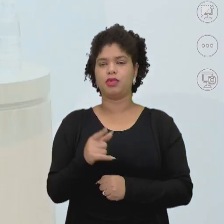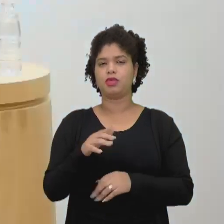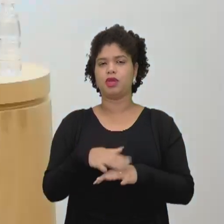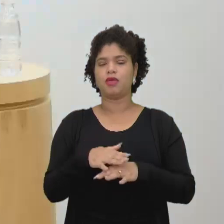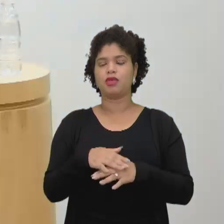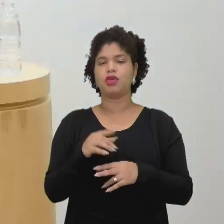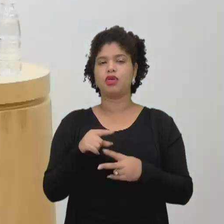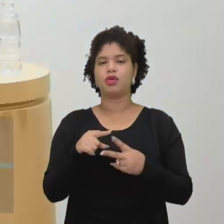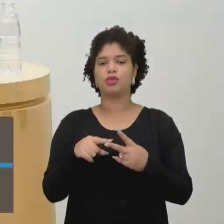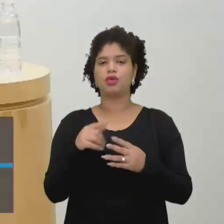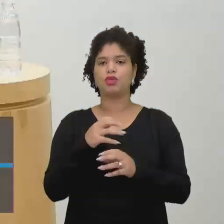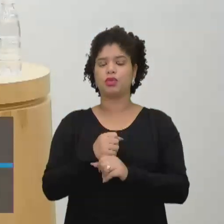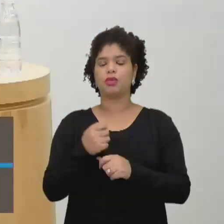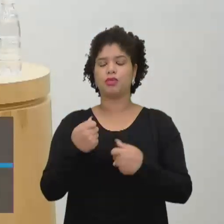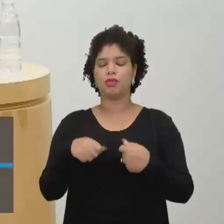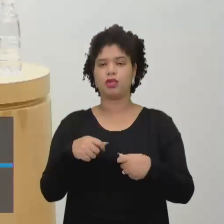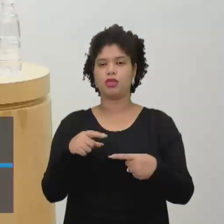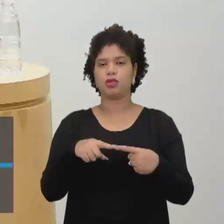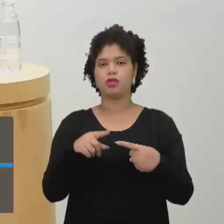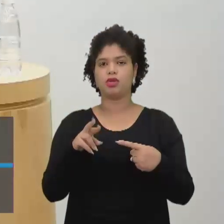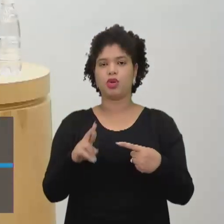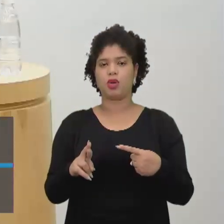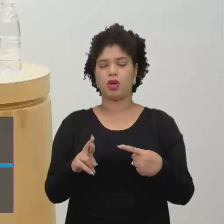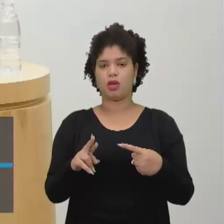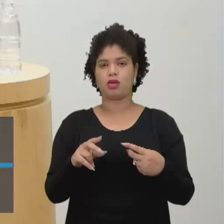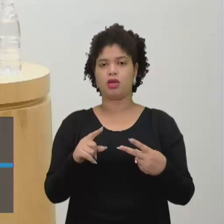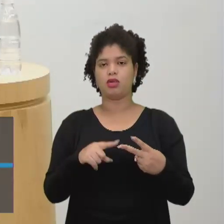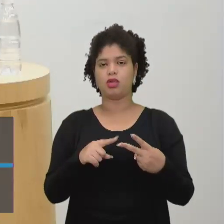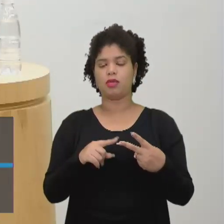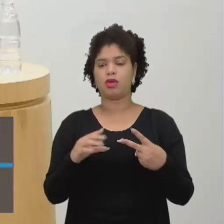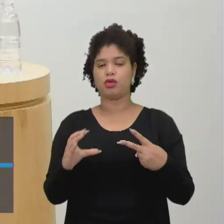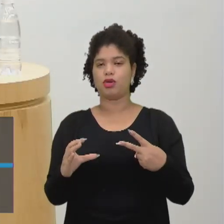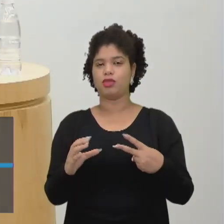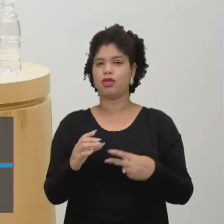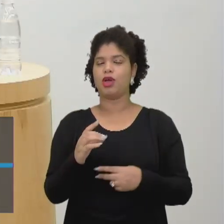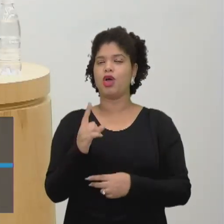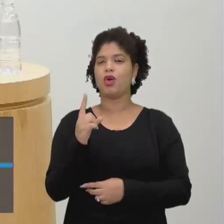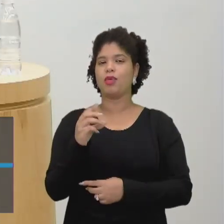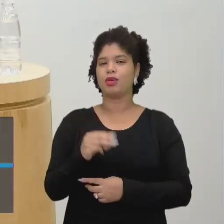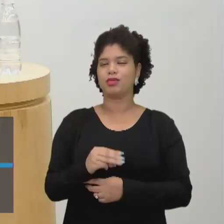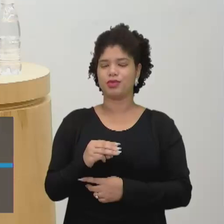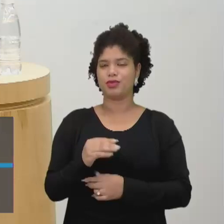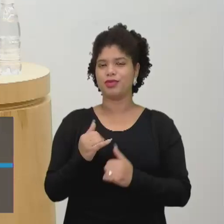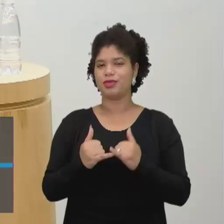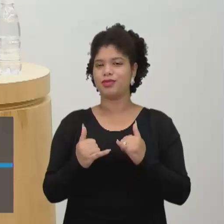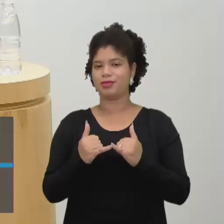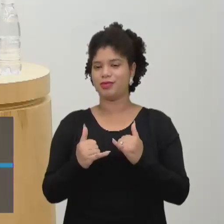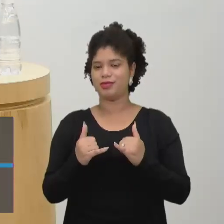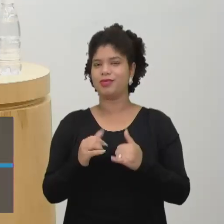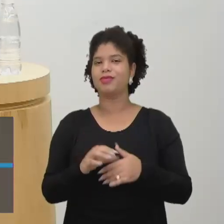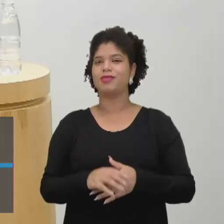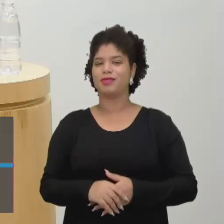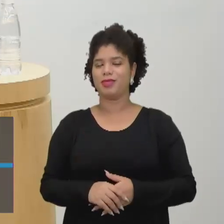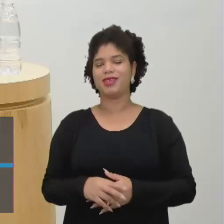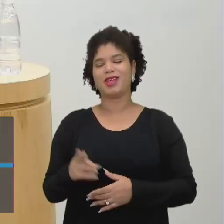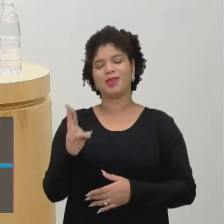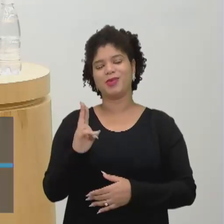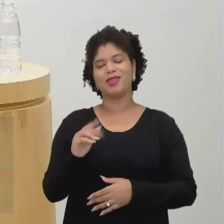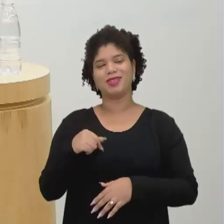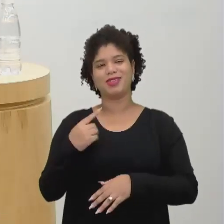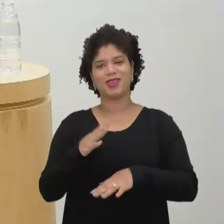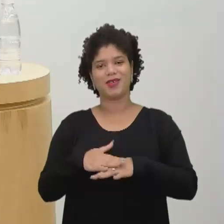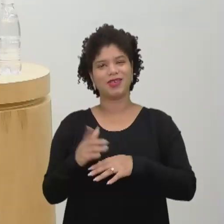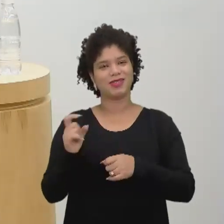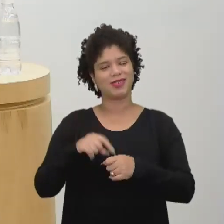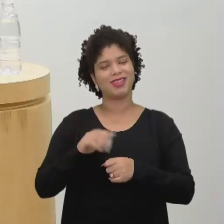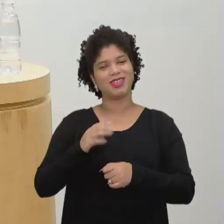fazer aí duas continhas, terminar essa do raio e fazer o do comprimento, eu vou dar aí 1 minuto e meio e vou sentir. Se vocês já estão respondendo, eu já volto e a gente faz, tá bom?